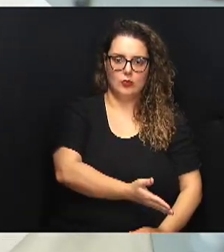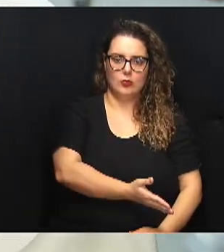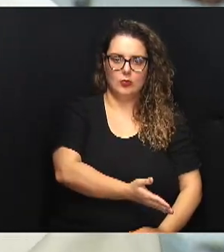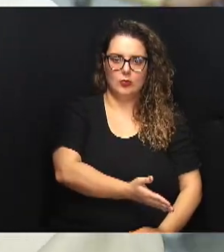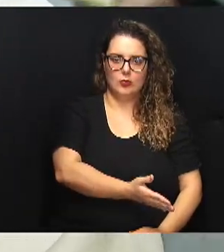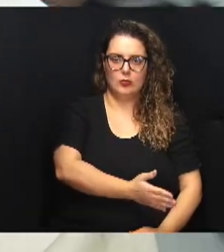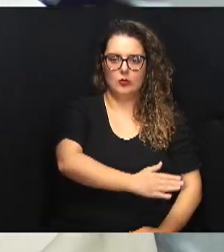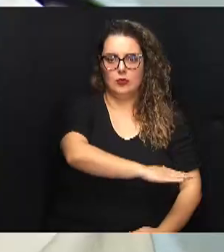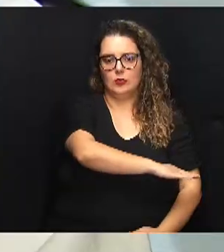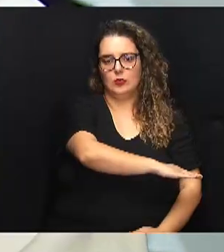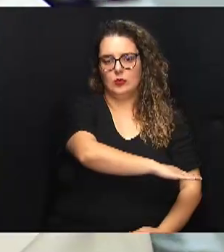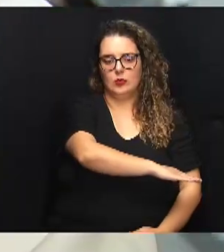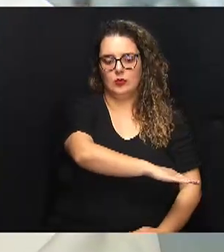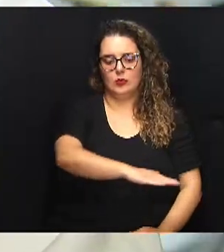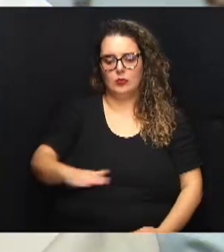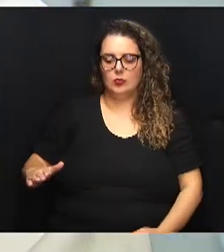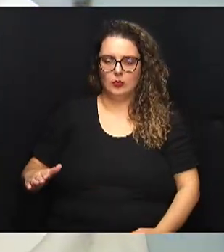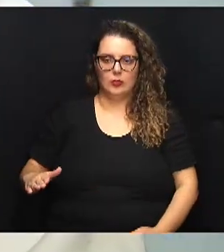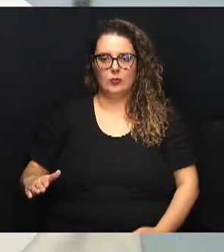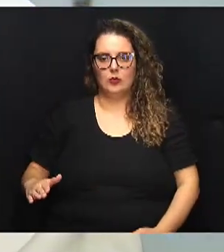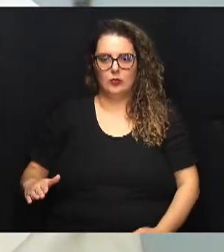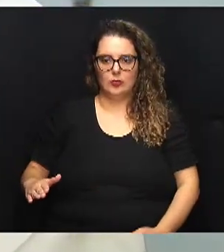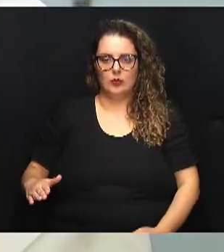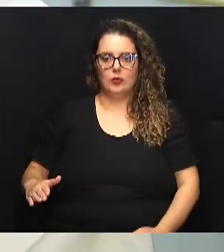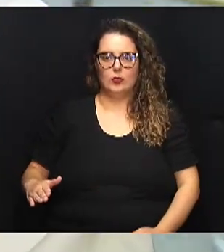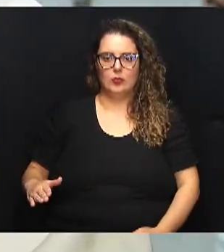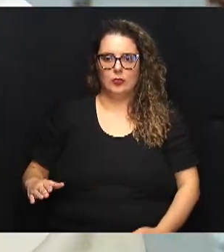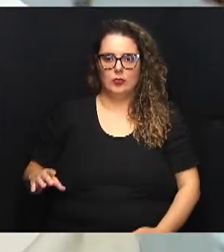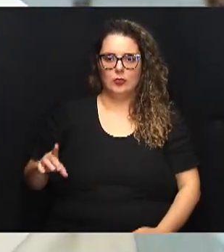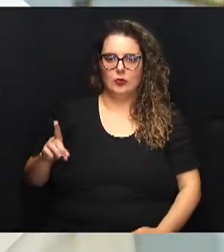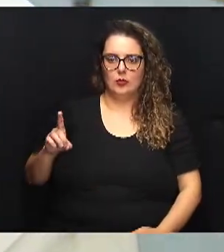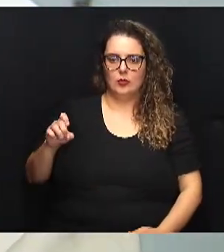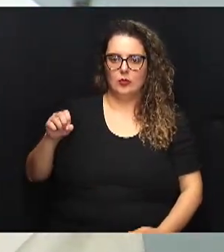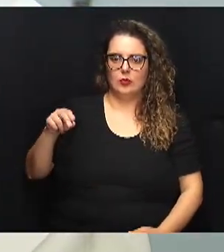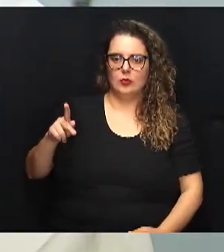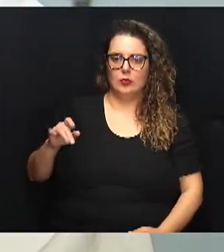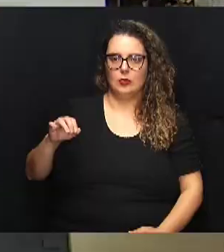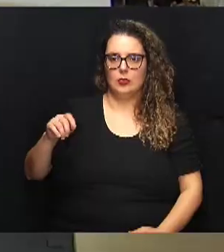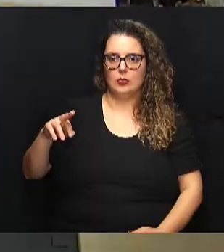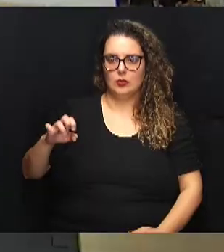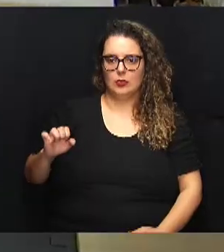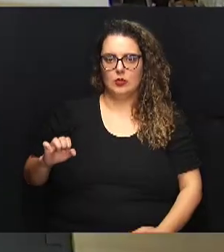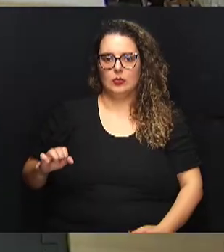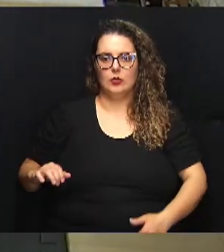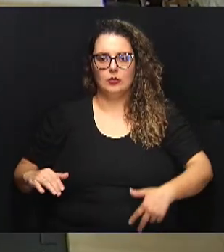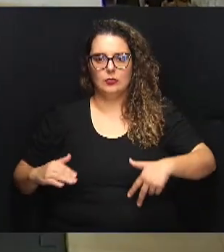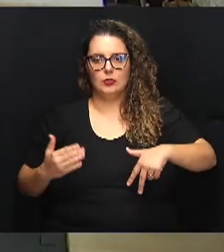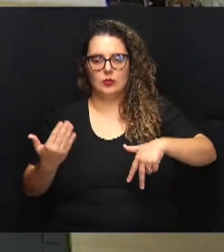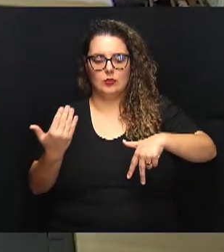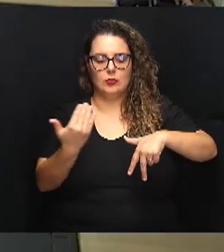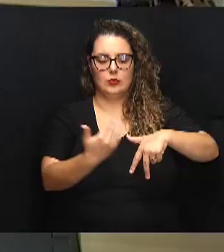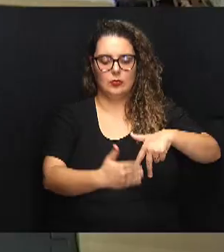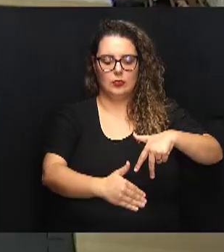corte ao meio do caminho. A gente chama de dogiri, o corte no caminho. Então,